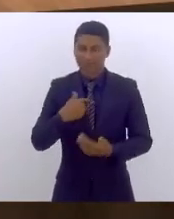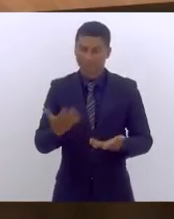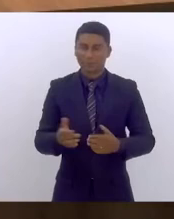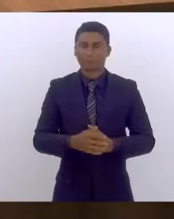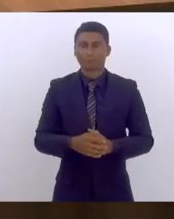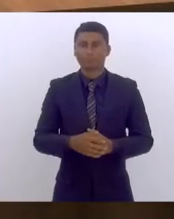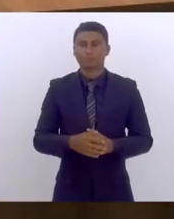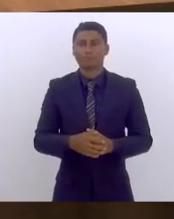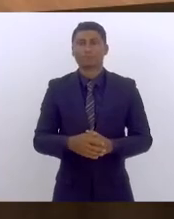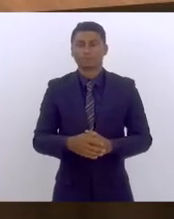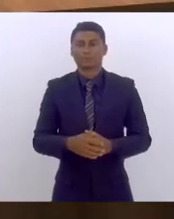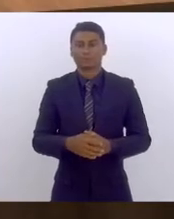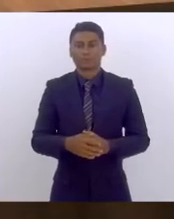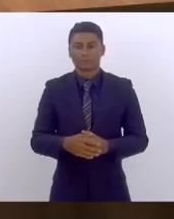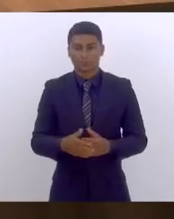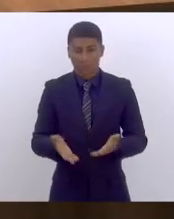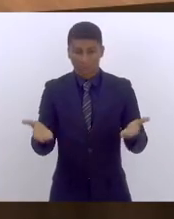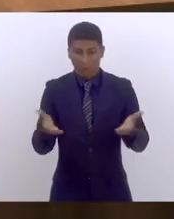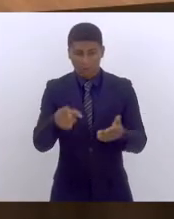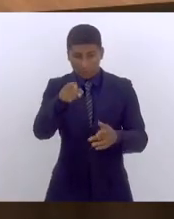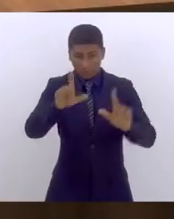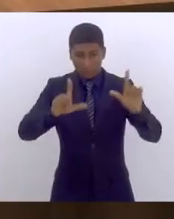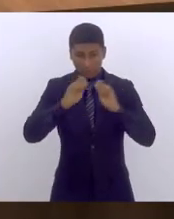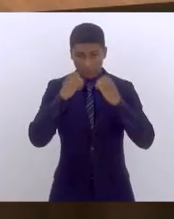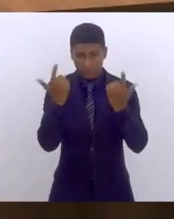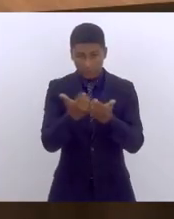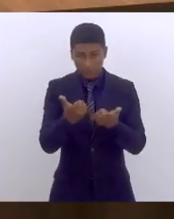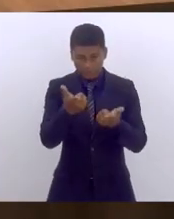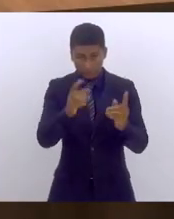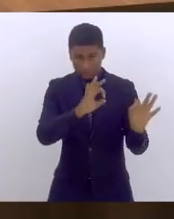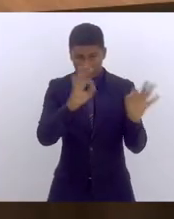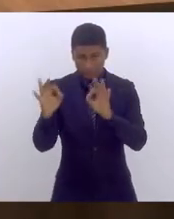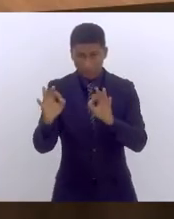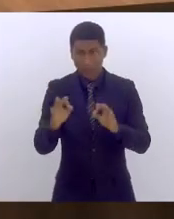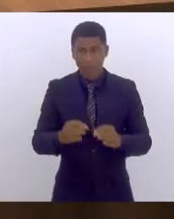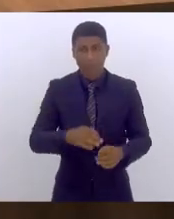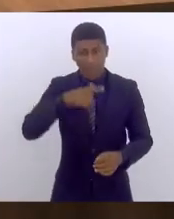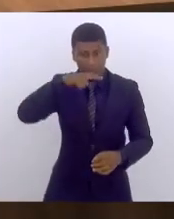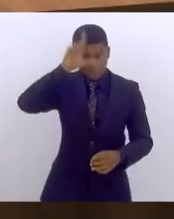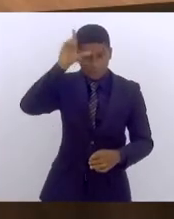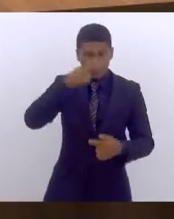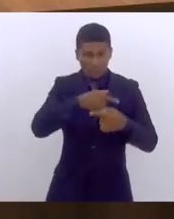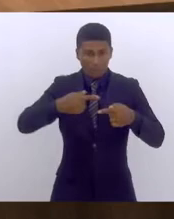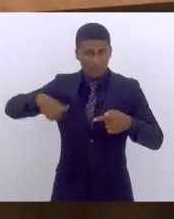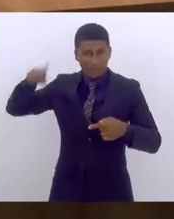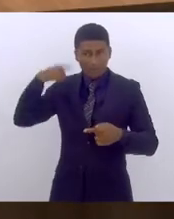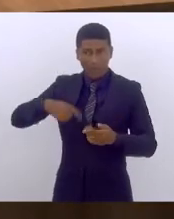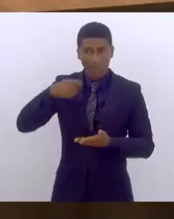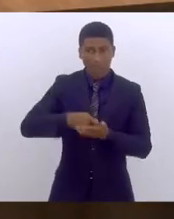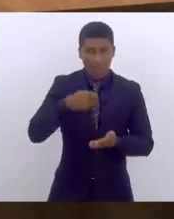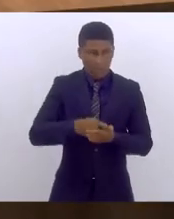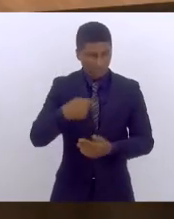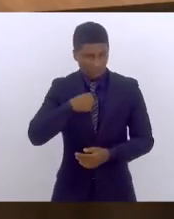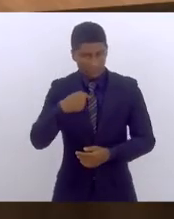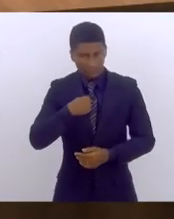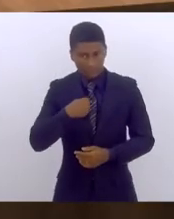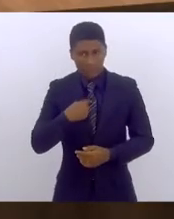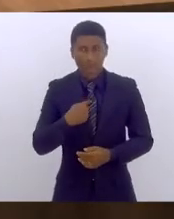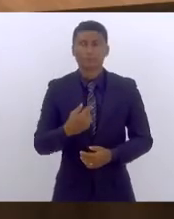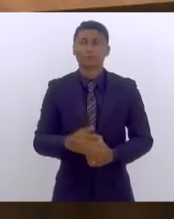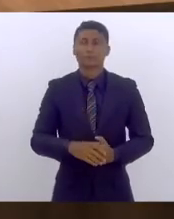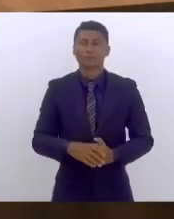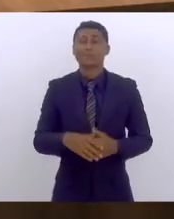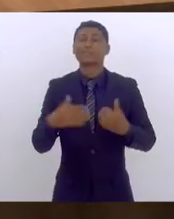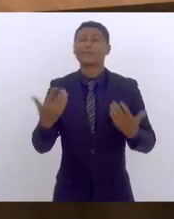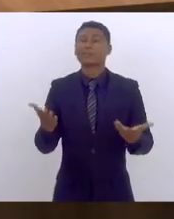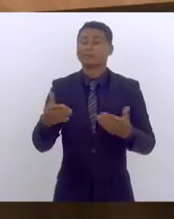discussão, e você que me ouve agora pela TV Alerj, eu fui cobrado pelo deputado Luiz Paulo na semana passada, né, deputado? Qual desfecho